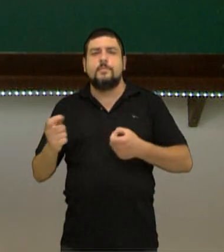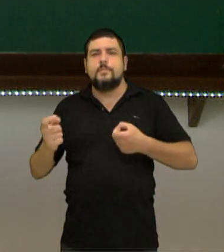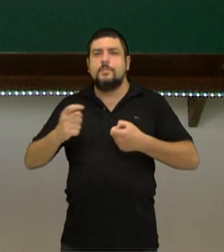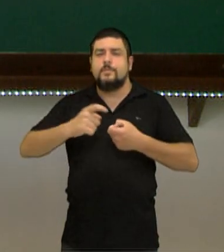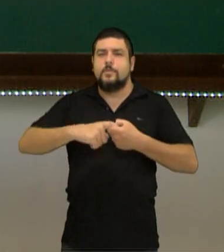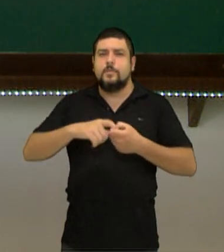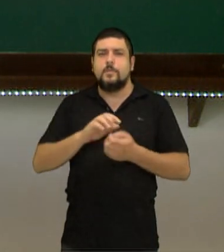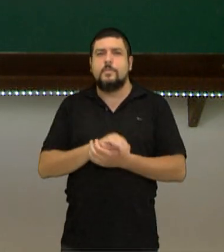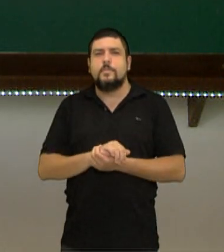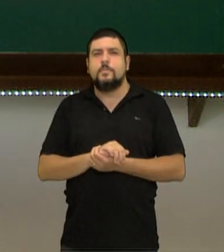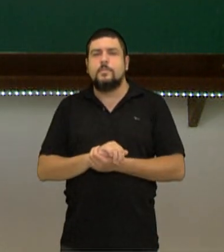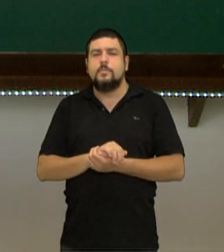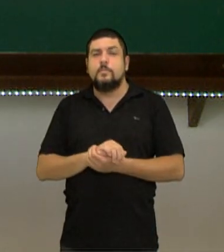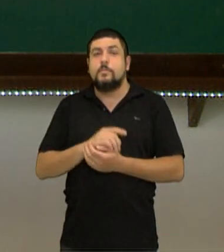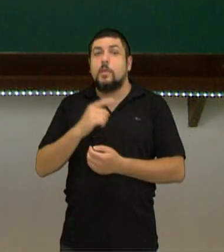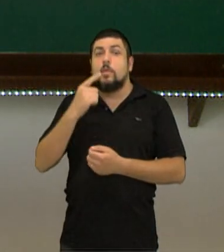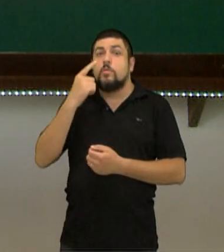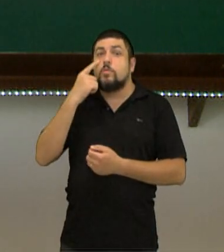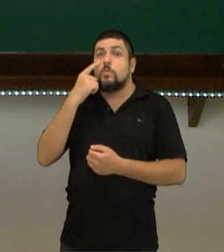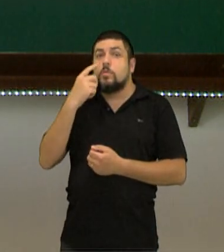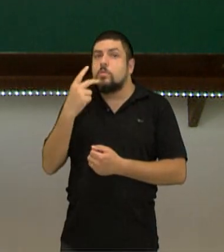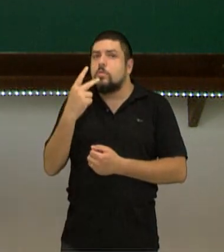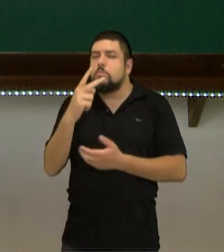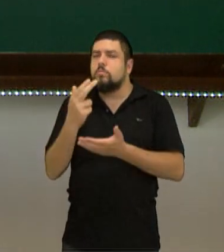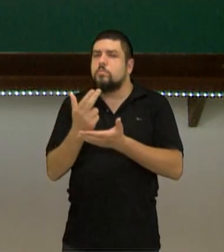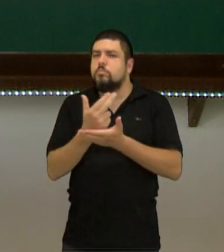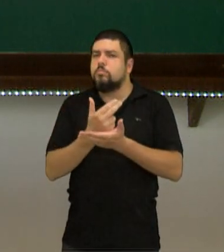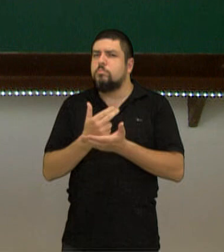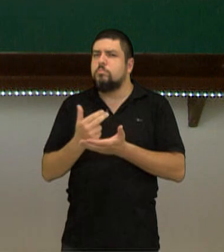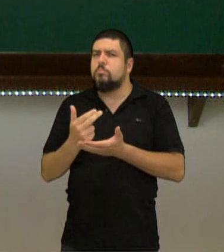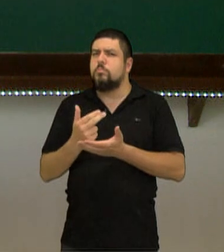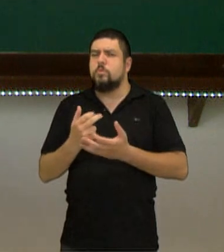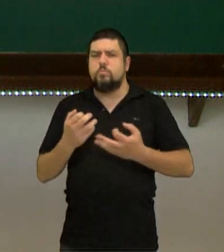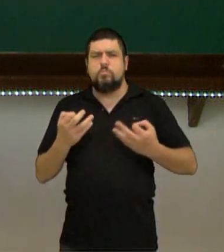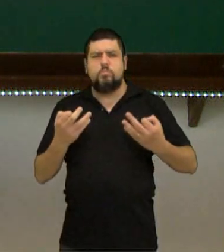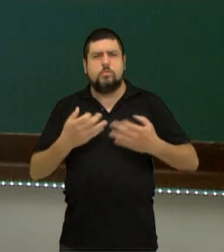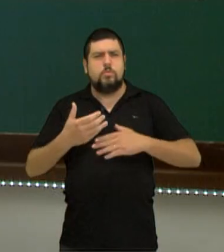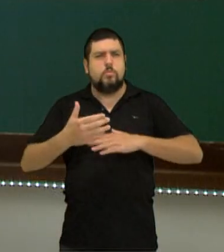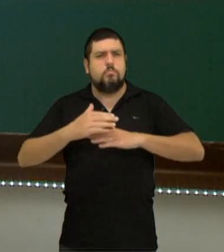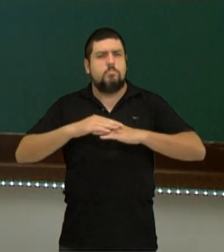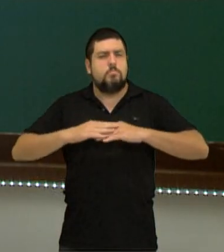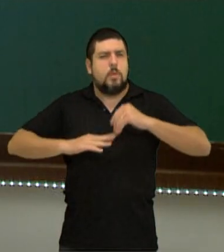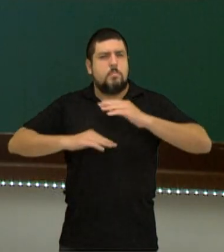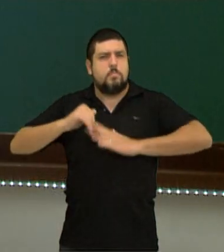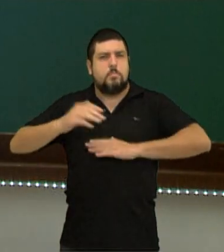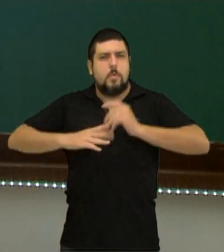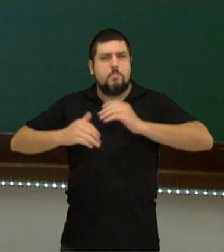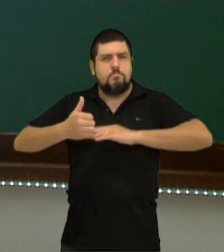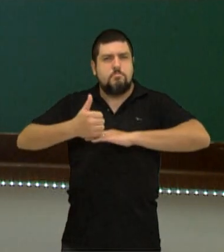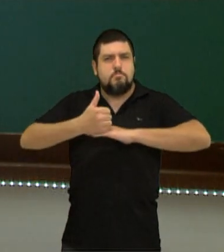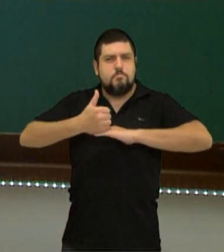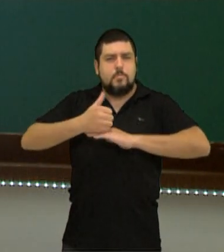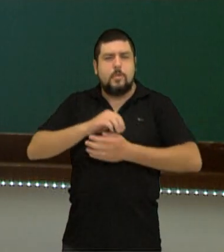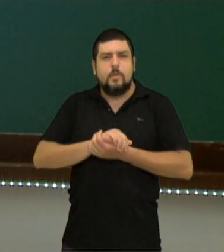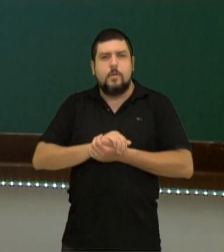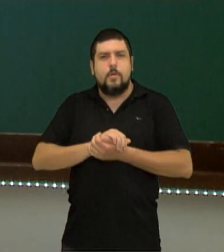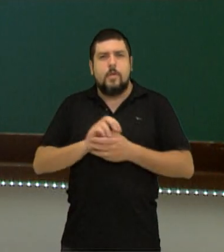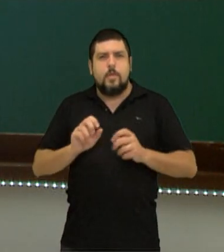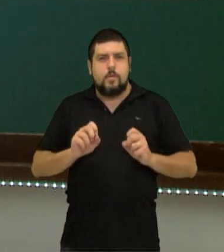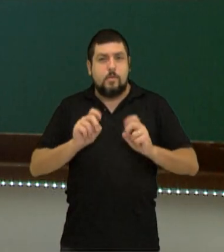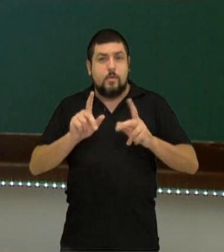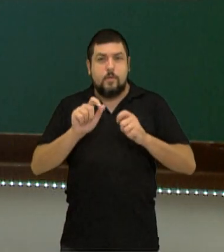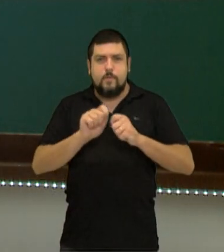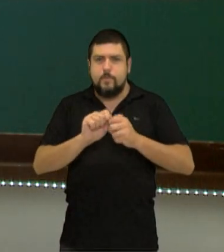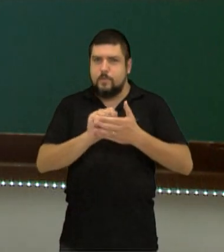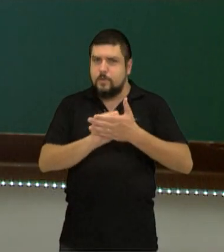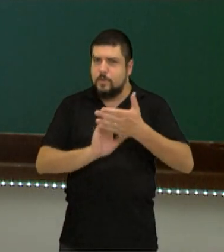Retornamos e eu quero ver esse desenho super caprichado, super colorido. E eu fiz o meu também. Você fez a sua atividade e